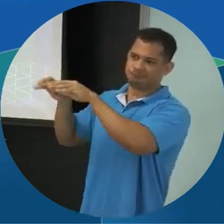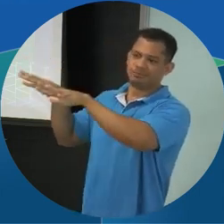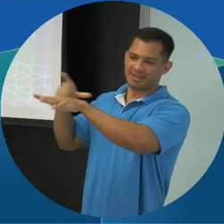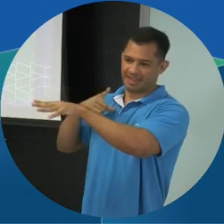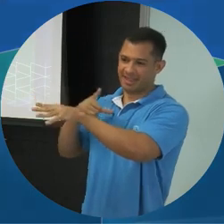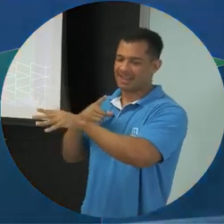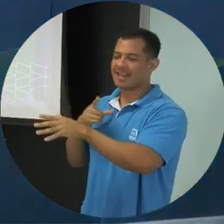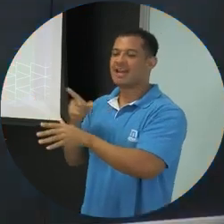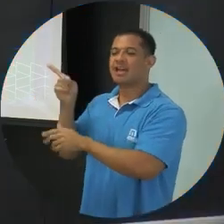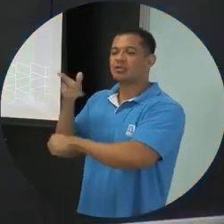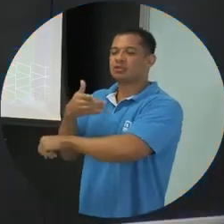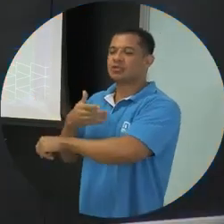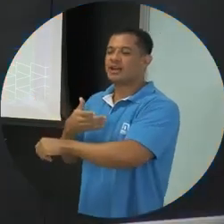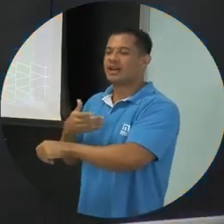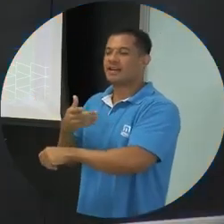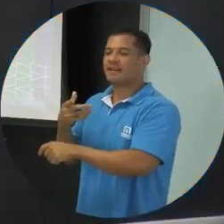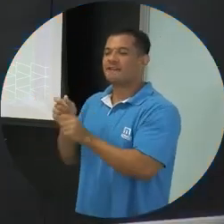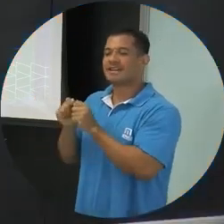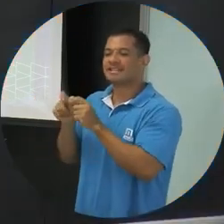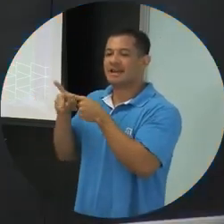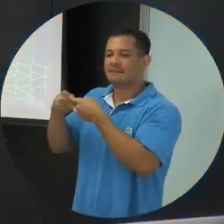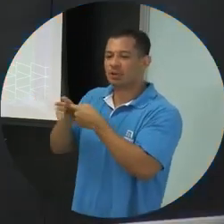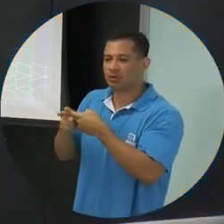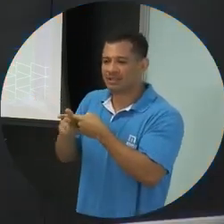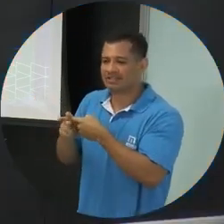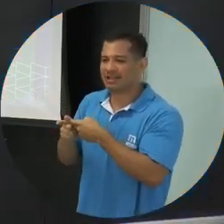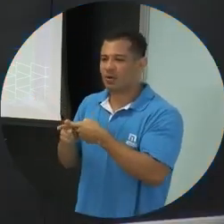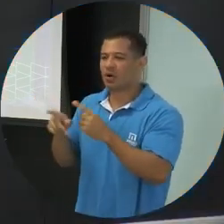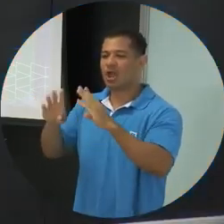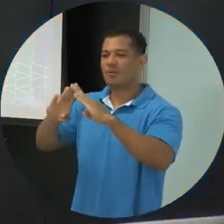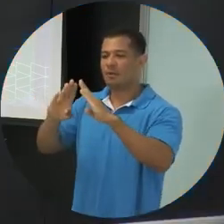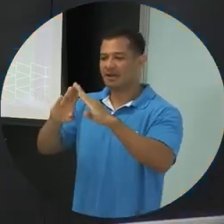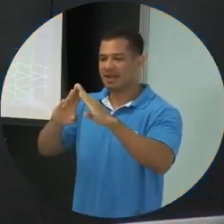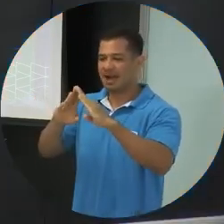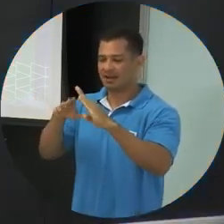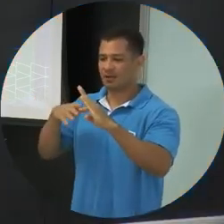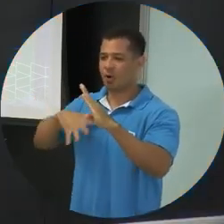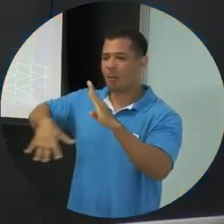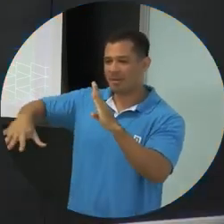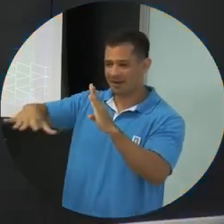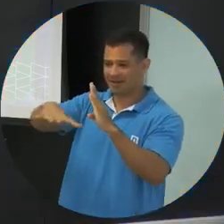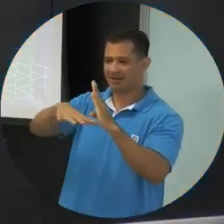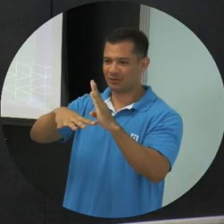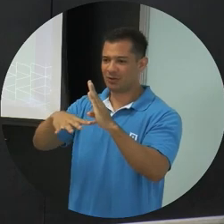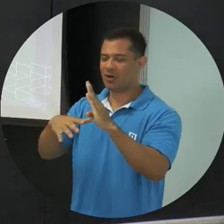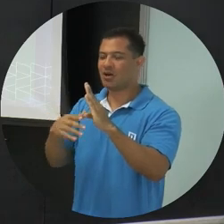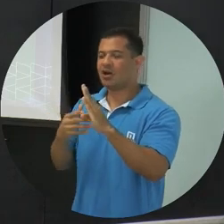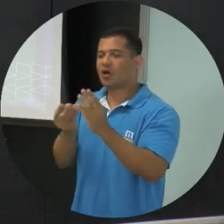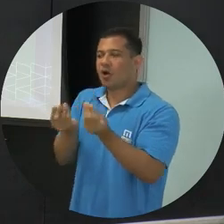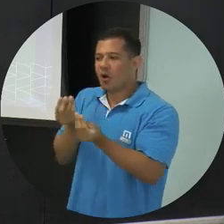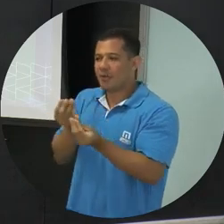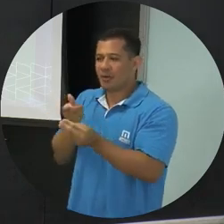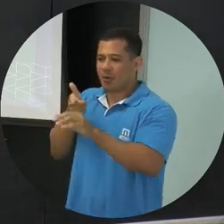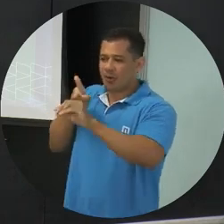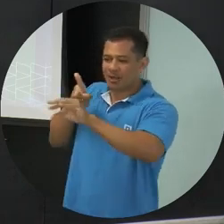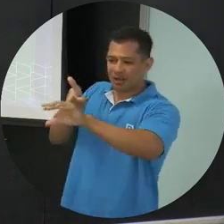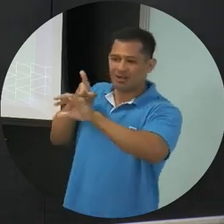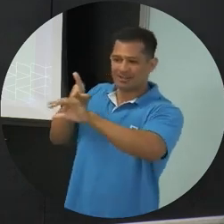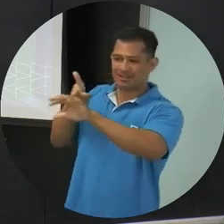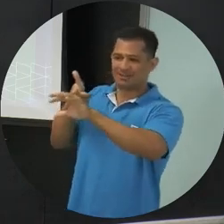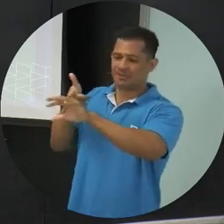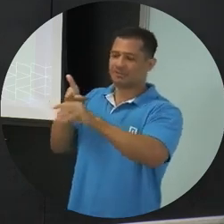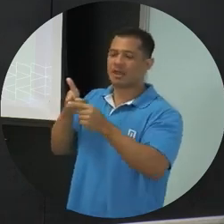muitas manutenções de mobiliário urbano, né, com hidrodemolição, exatamente por